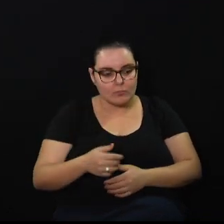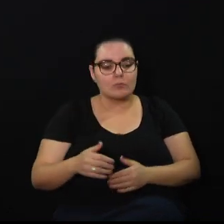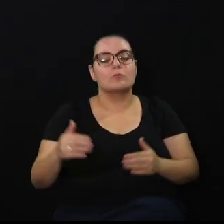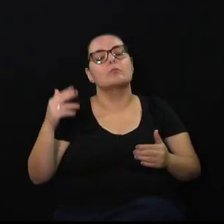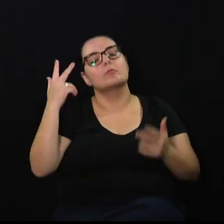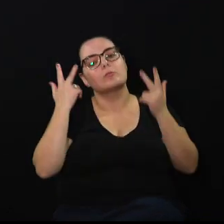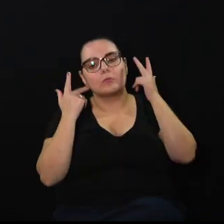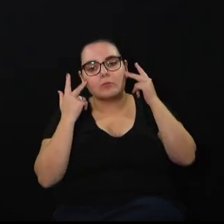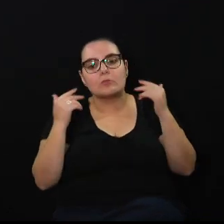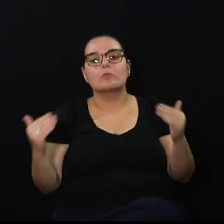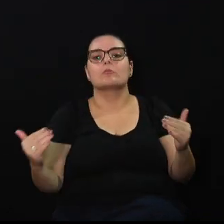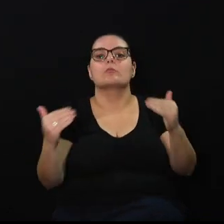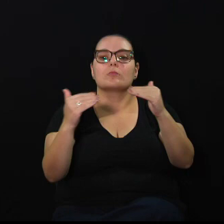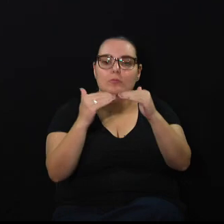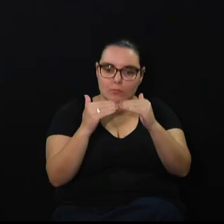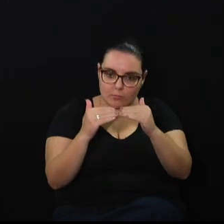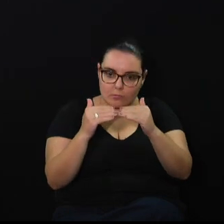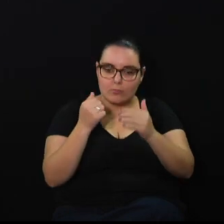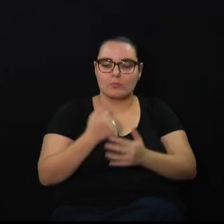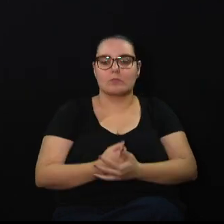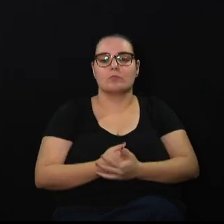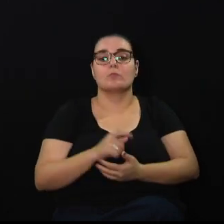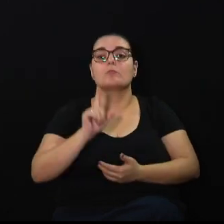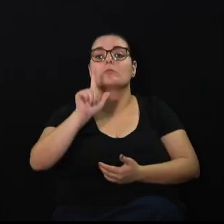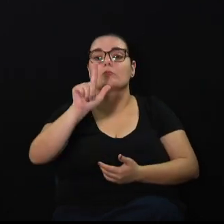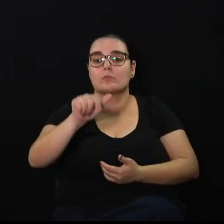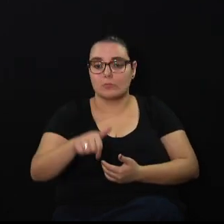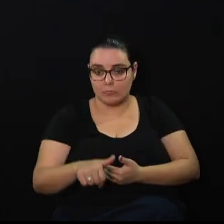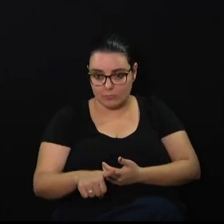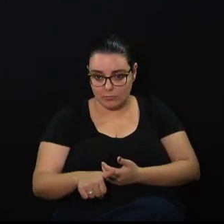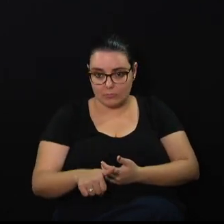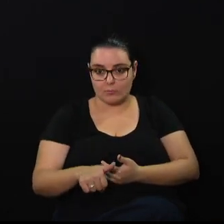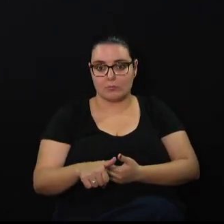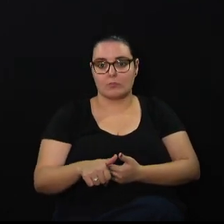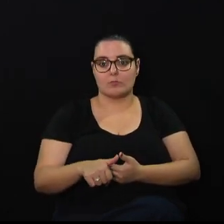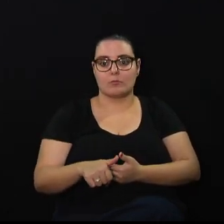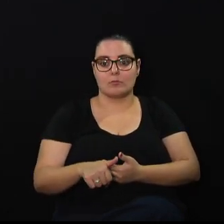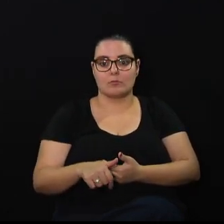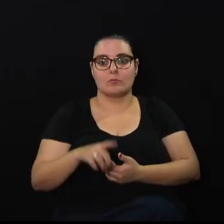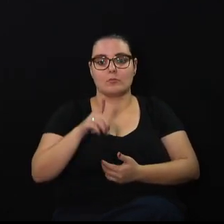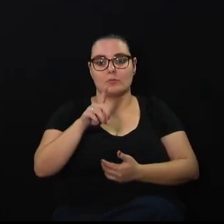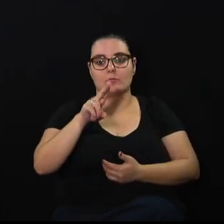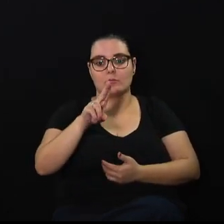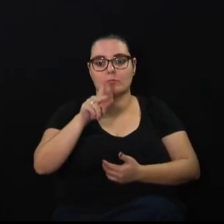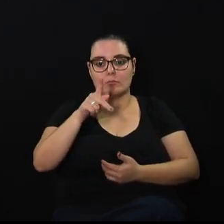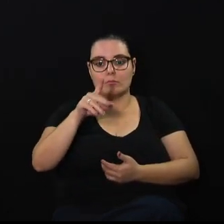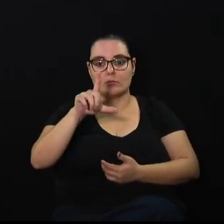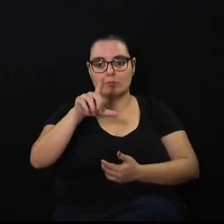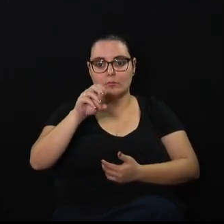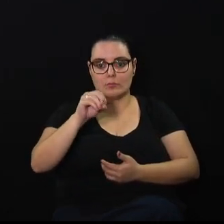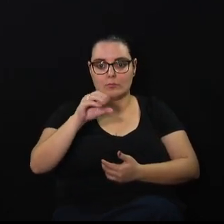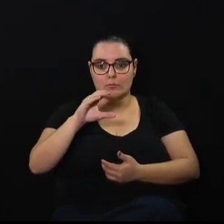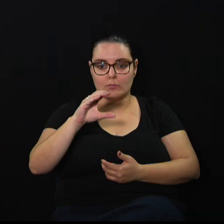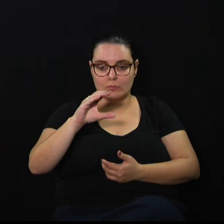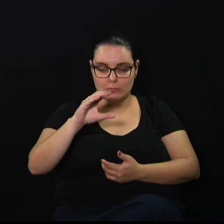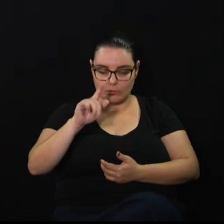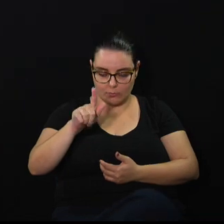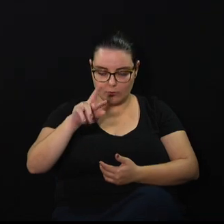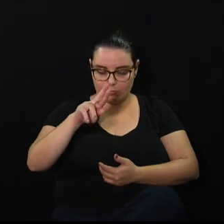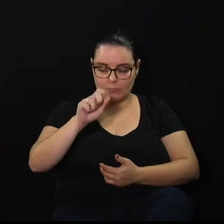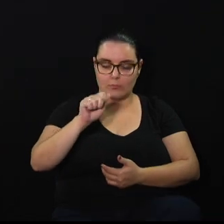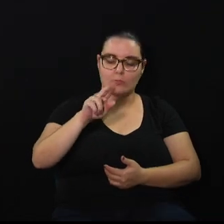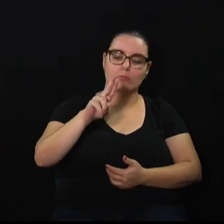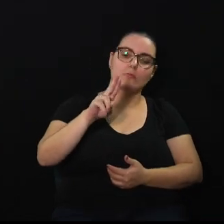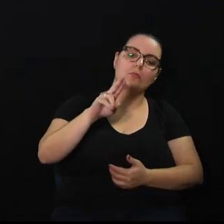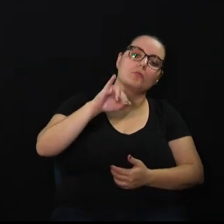essa sentença ea partir daí houve o duplo grau de jurisdição foi apreciado pelo juiz é que de primeira